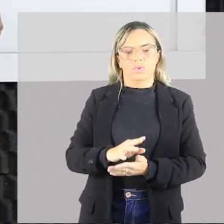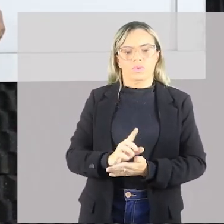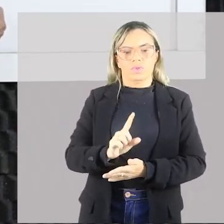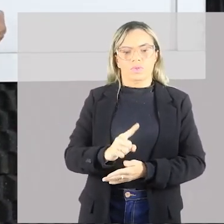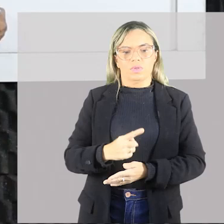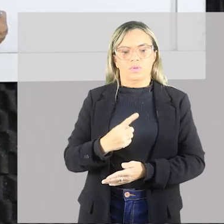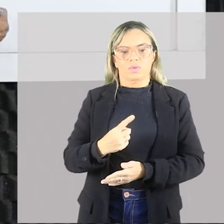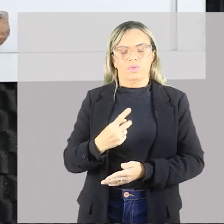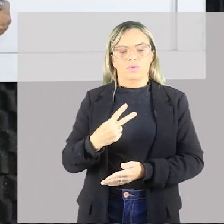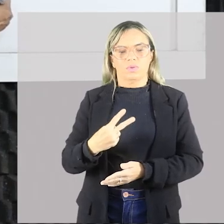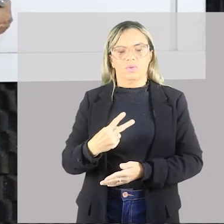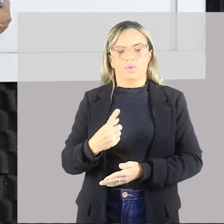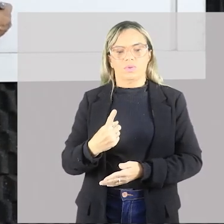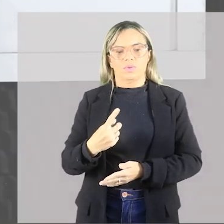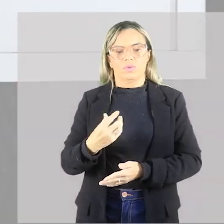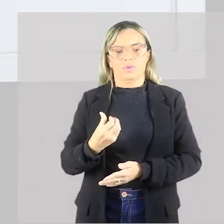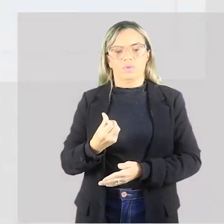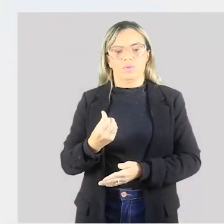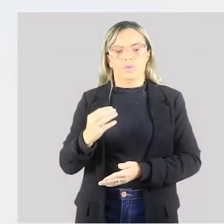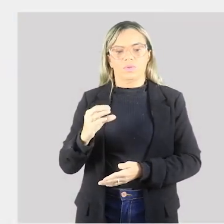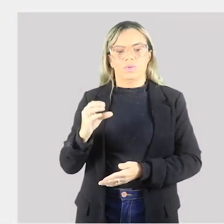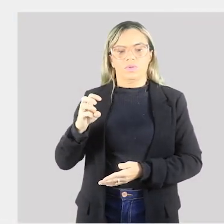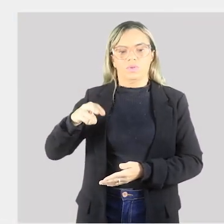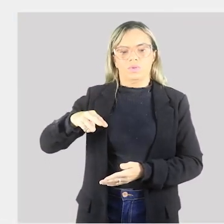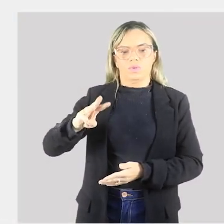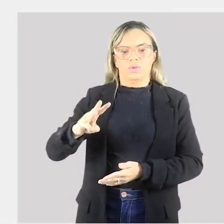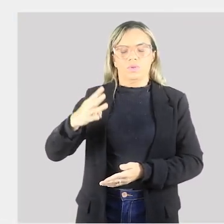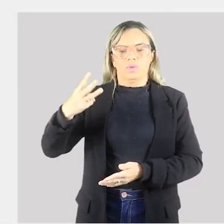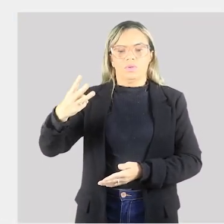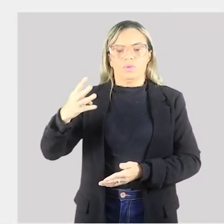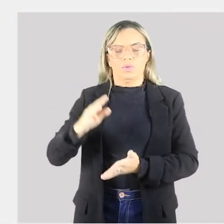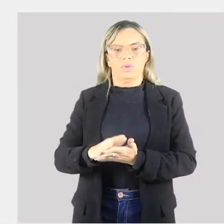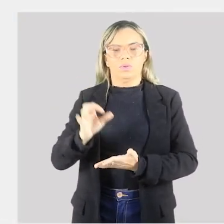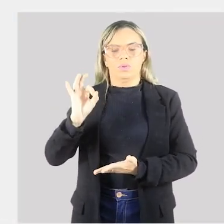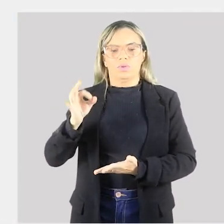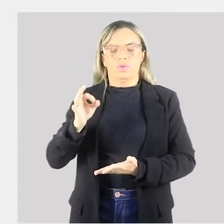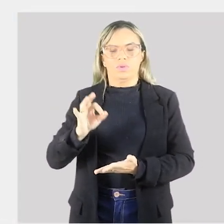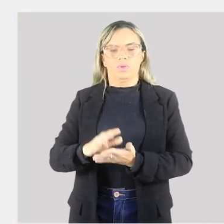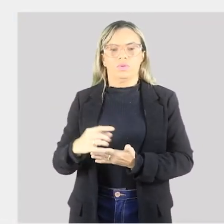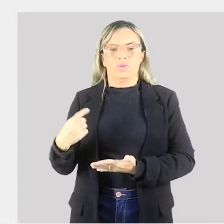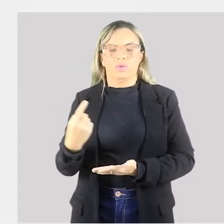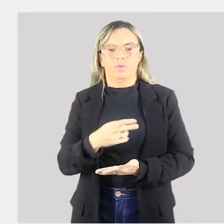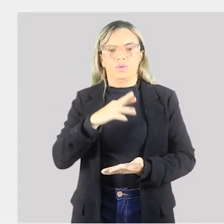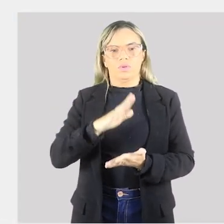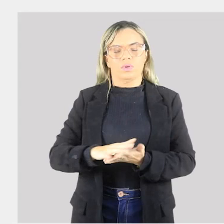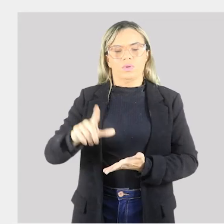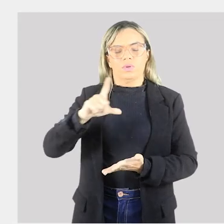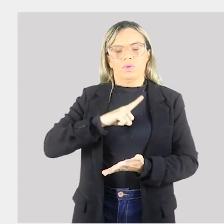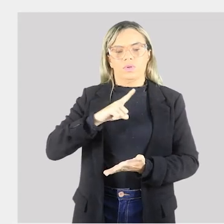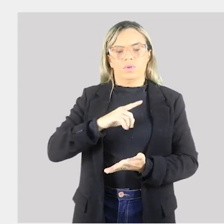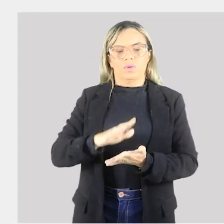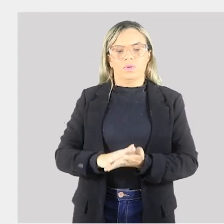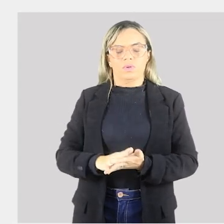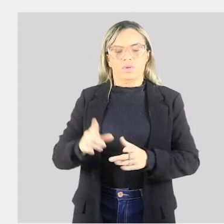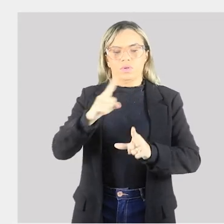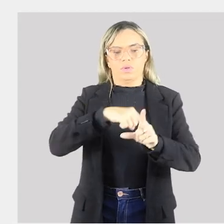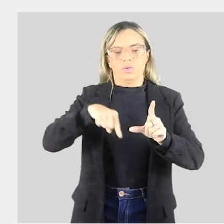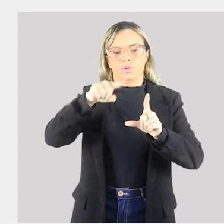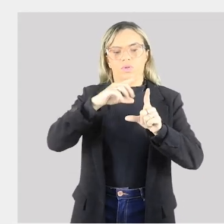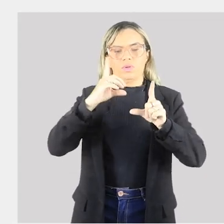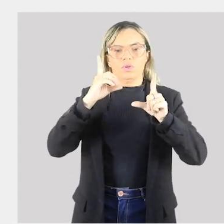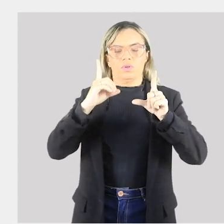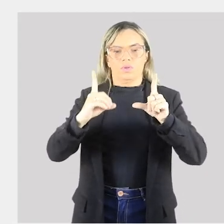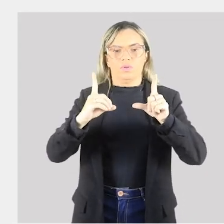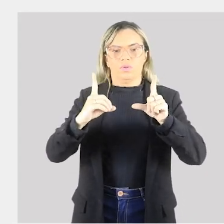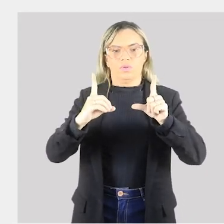1.216 centímetros cúbicos, certo? E aí nós temos como resposta a letra D